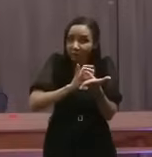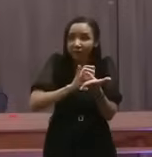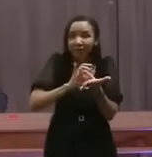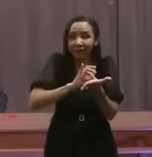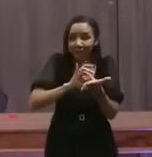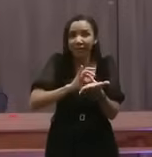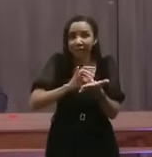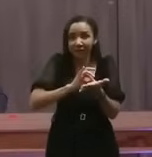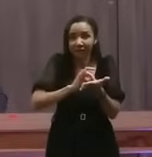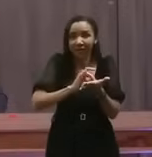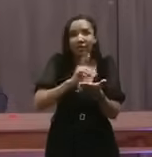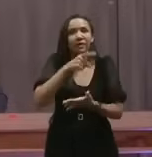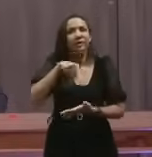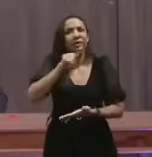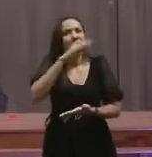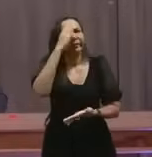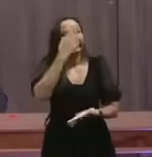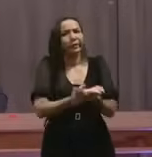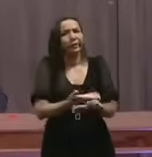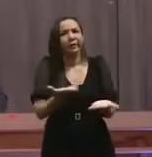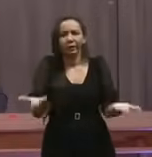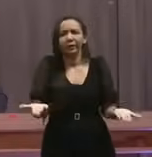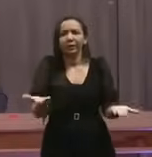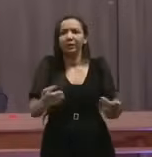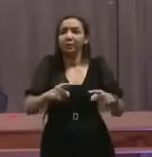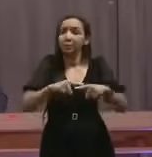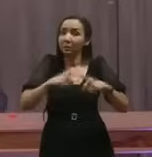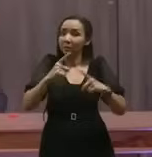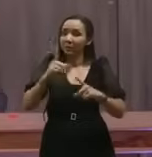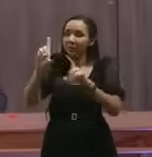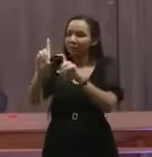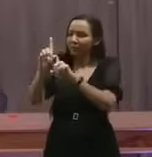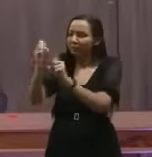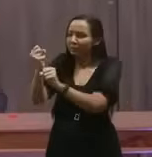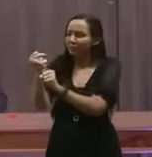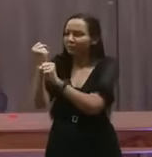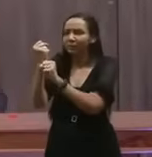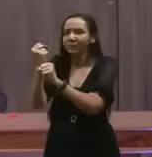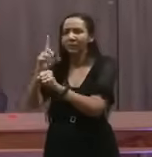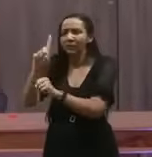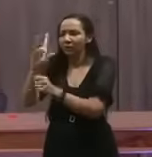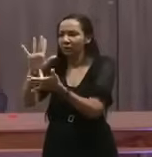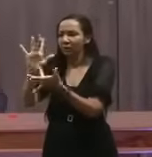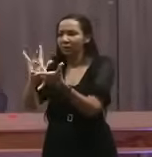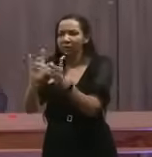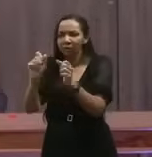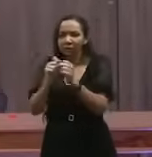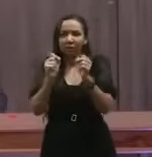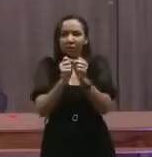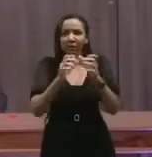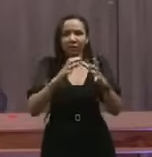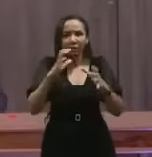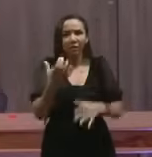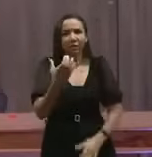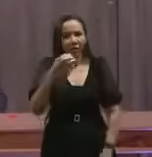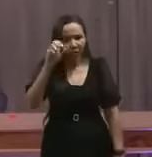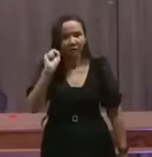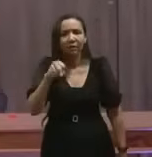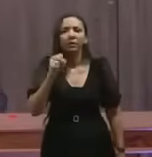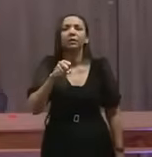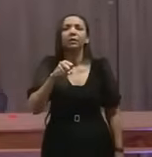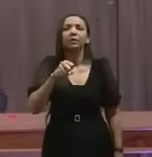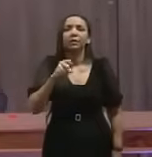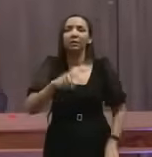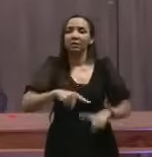e você terá uma vida verdadeira Jesus faz milagre faz Jesus santifica santifica agora Jesus não